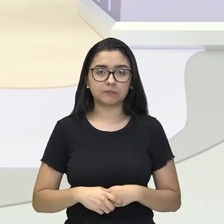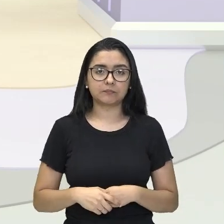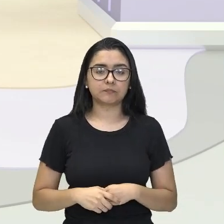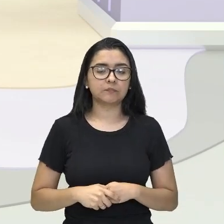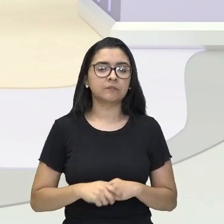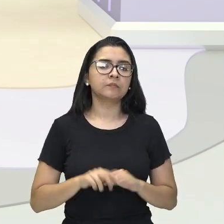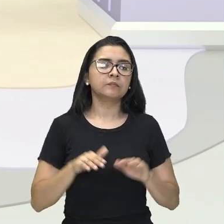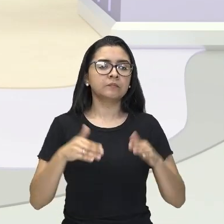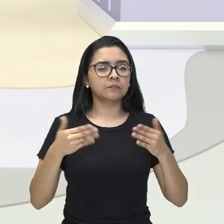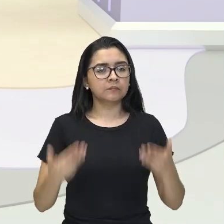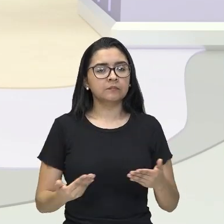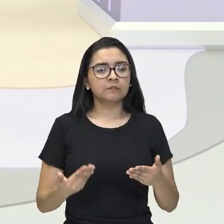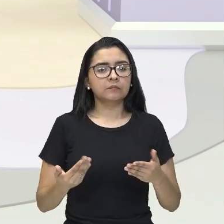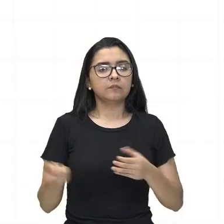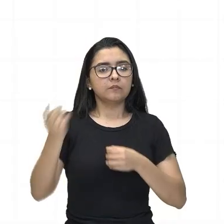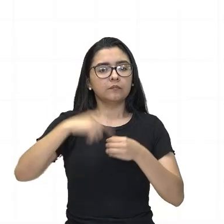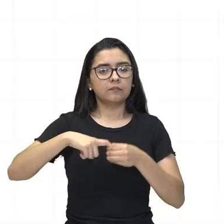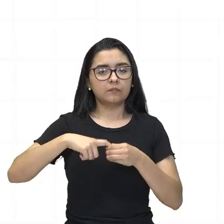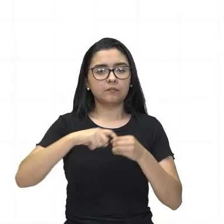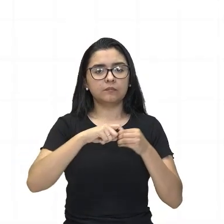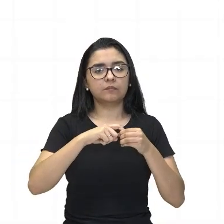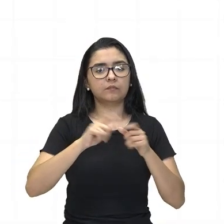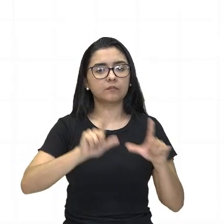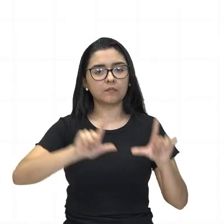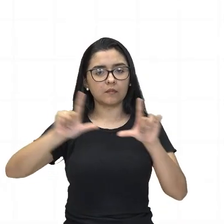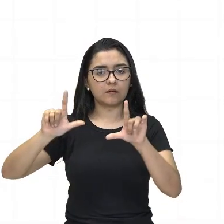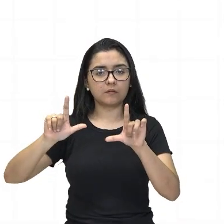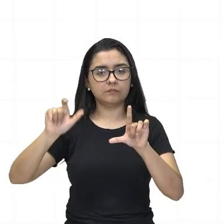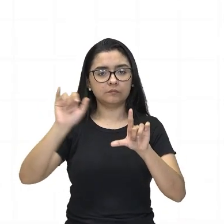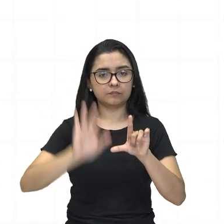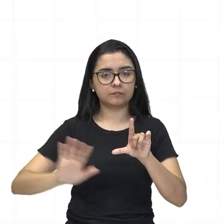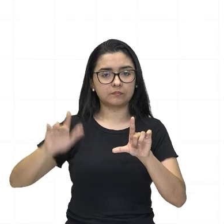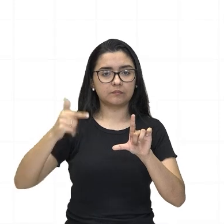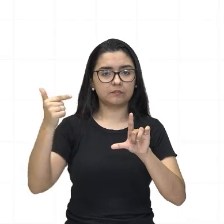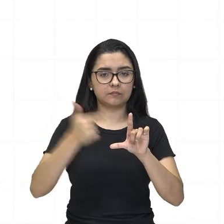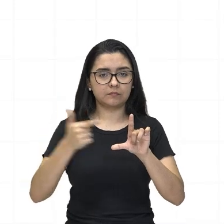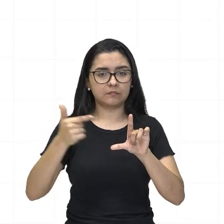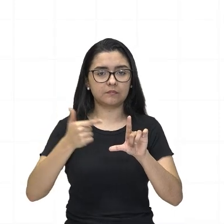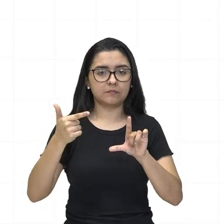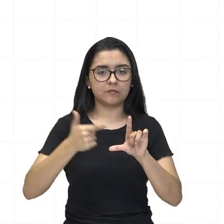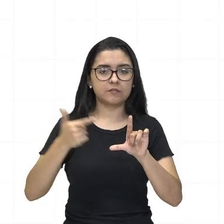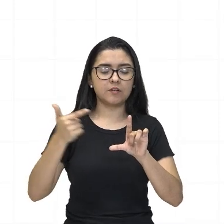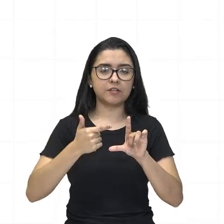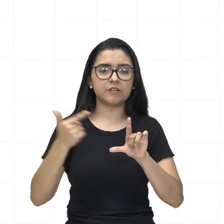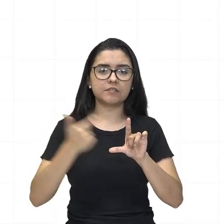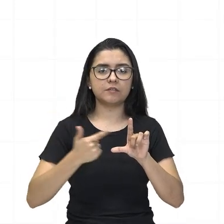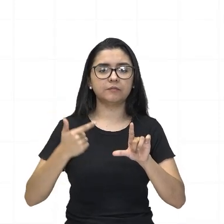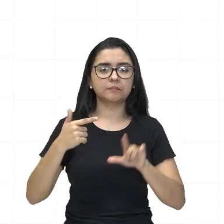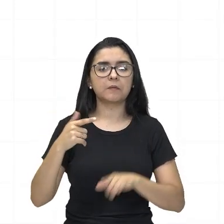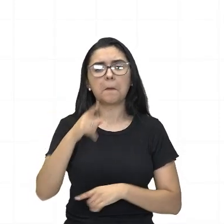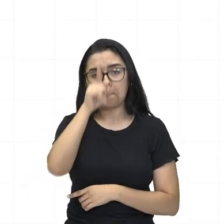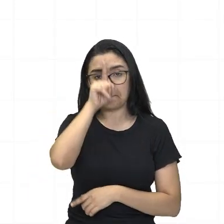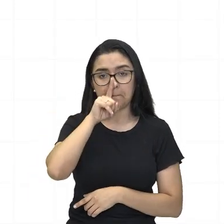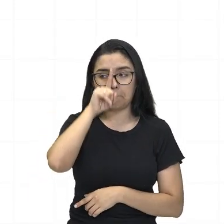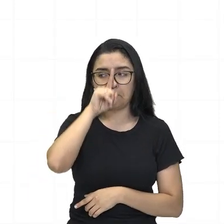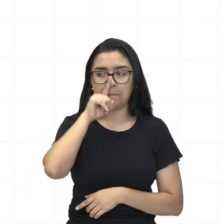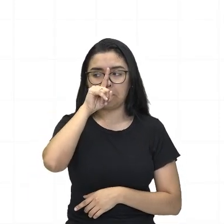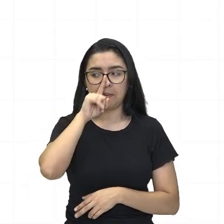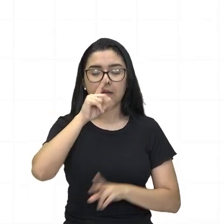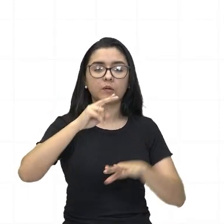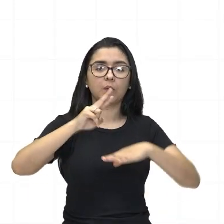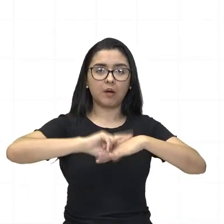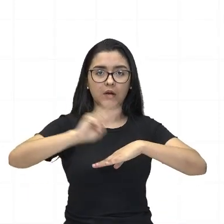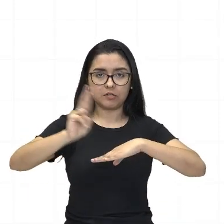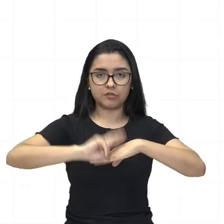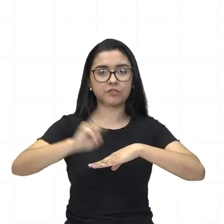Vamos voltar lá no mosaico e ver o próximo símbolo? Perigo de radiação. Esse símbolo ele aparece muito